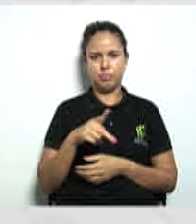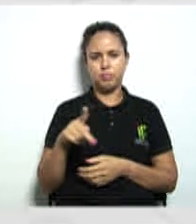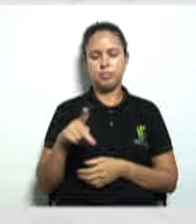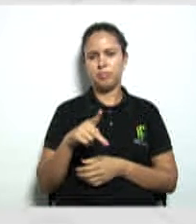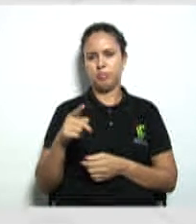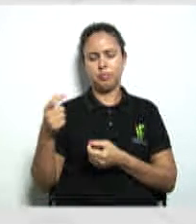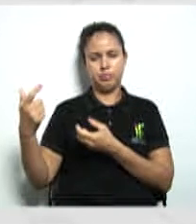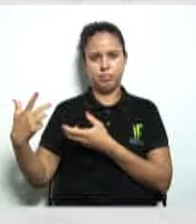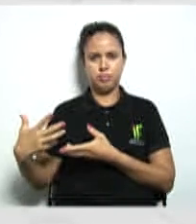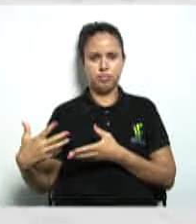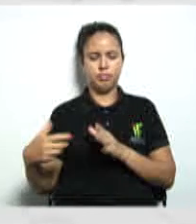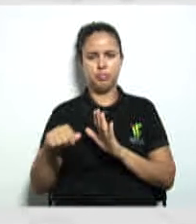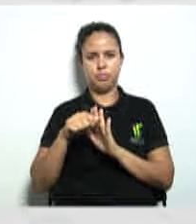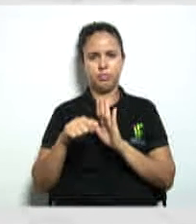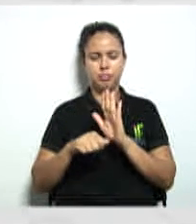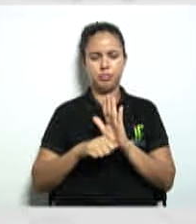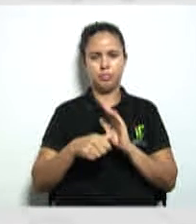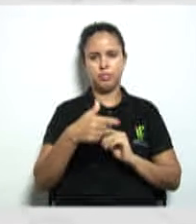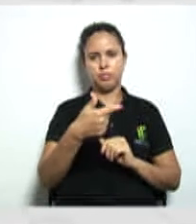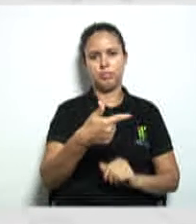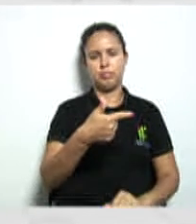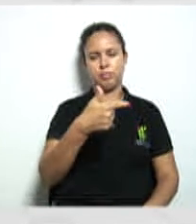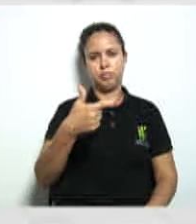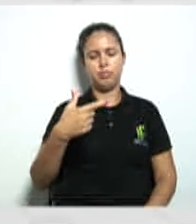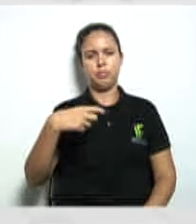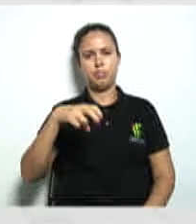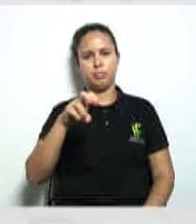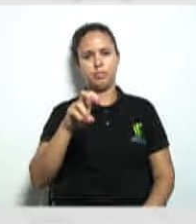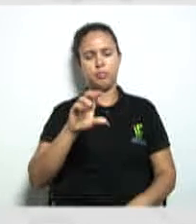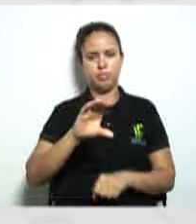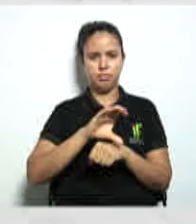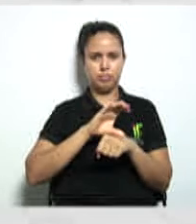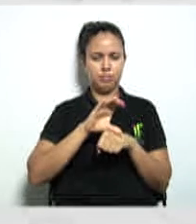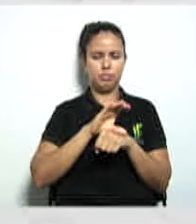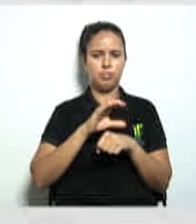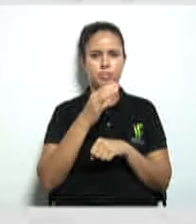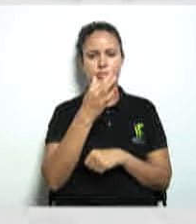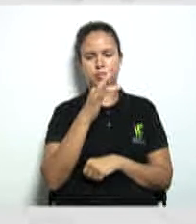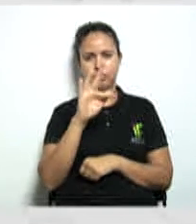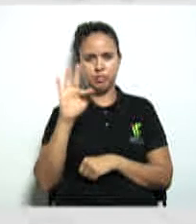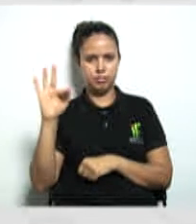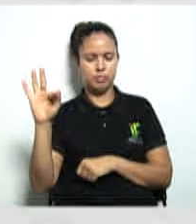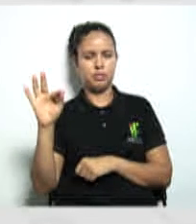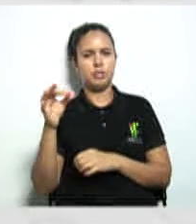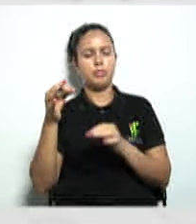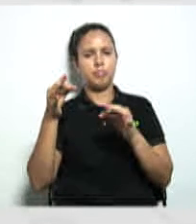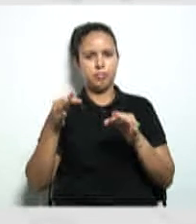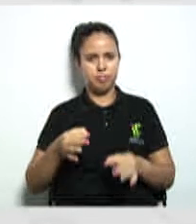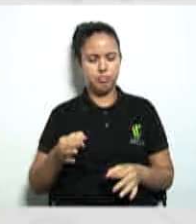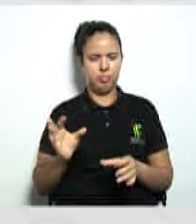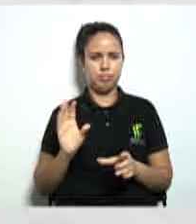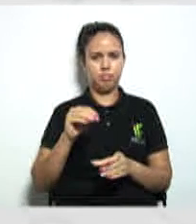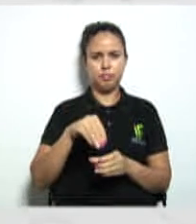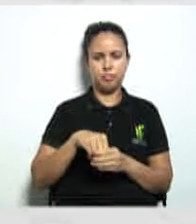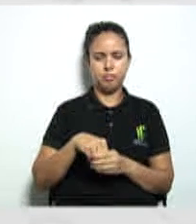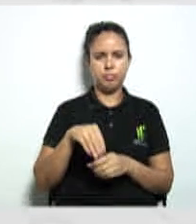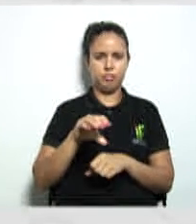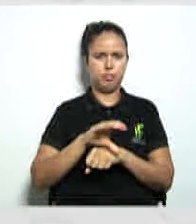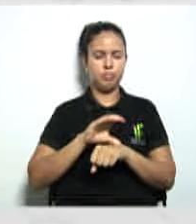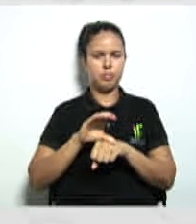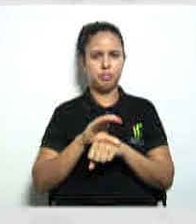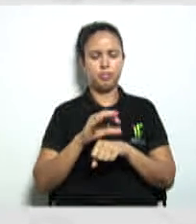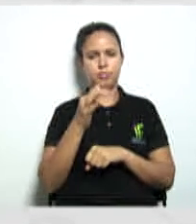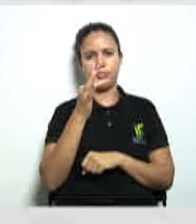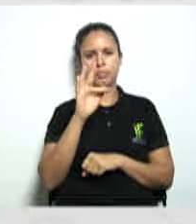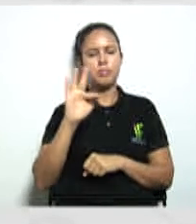artigo 225 da Constituição Federal também, né? Está totalmente amparado na nossa Carta Maior, artigo